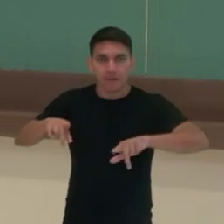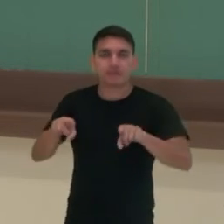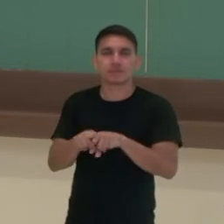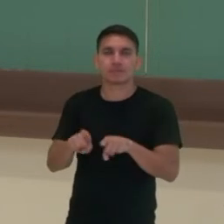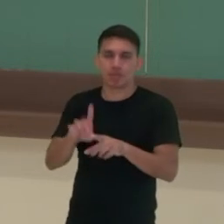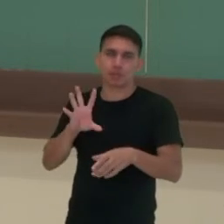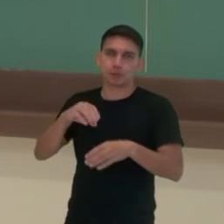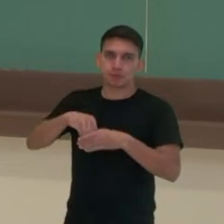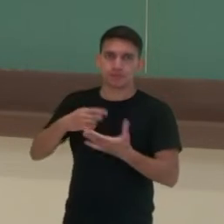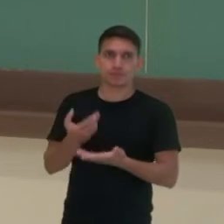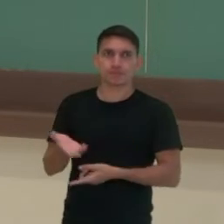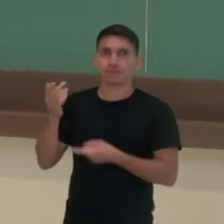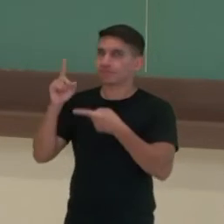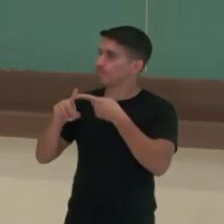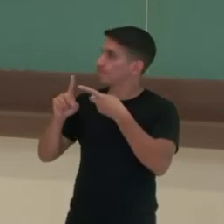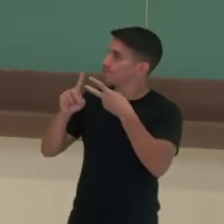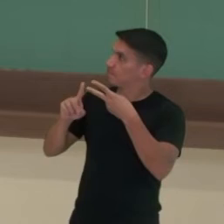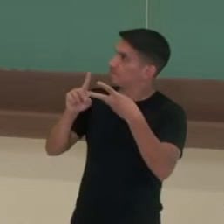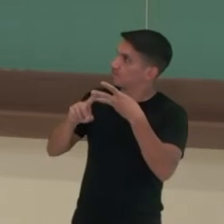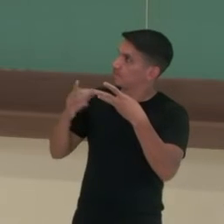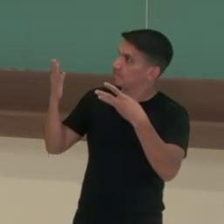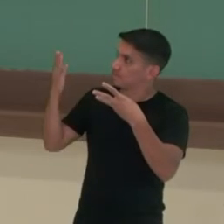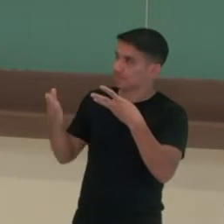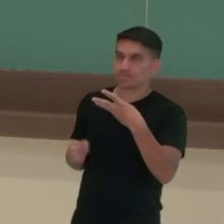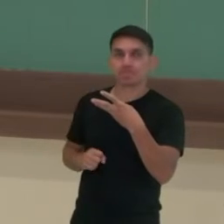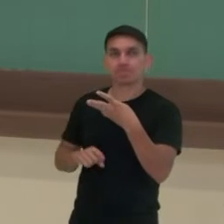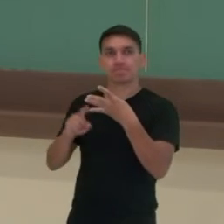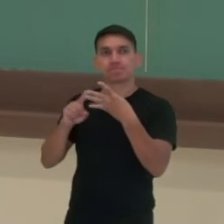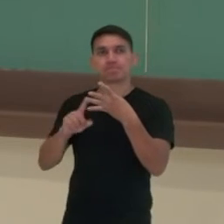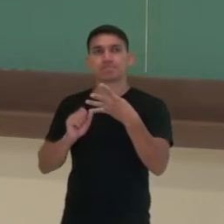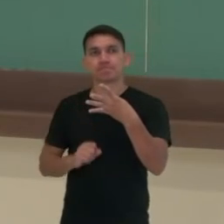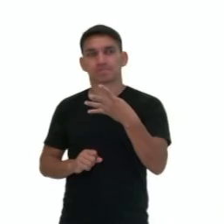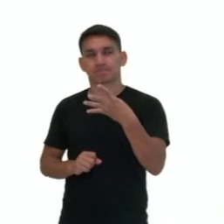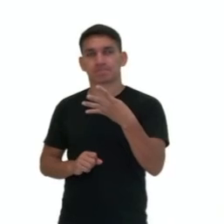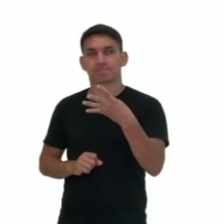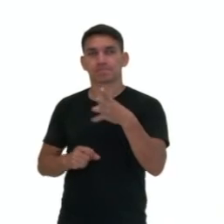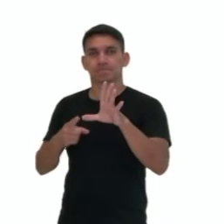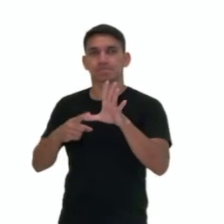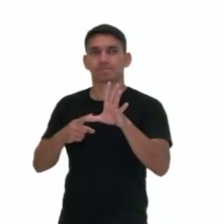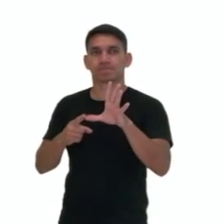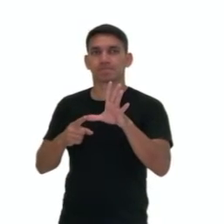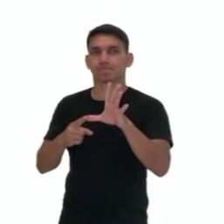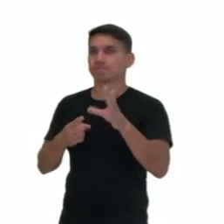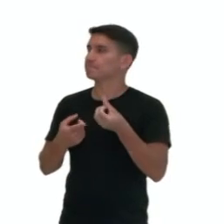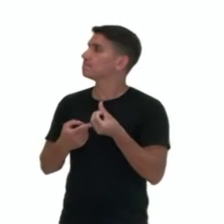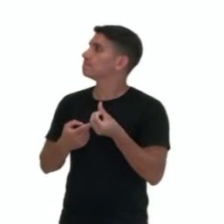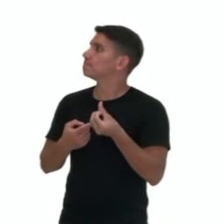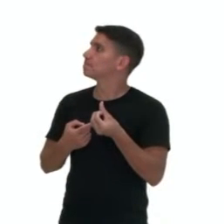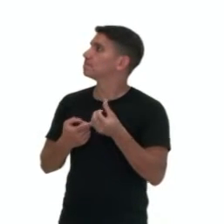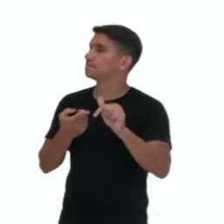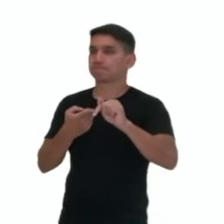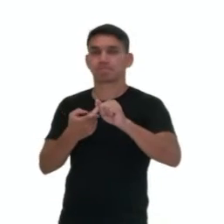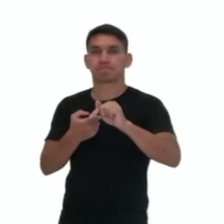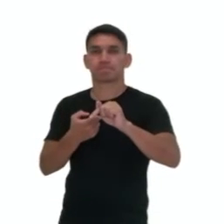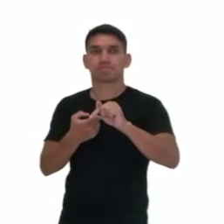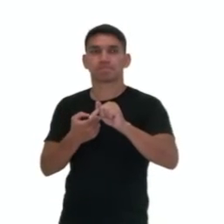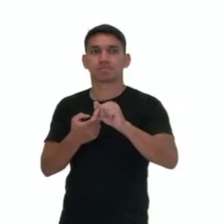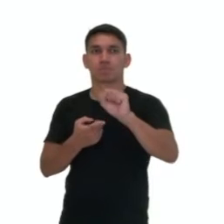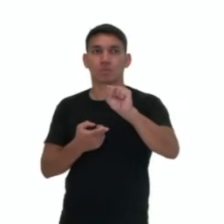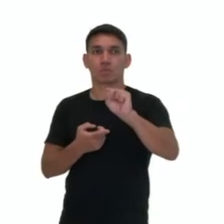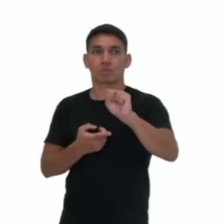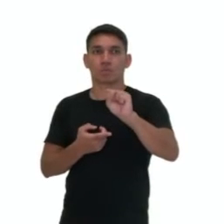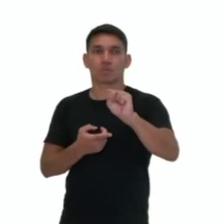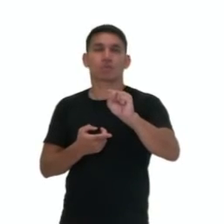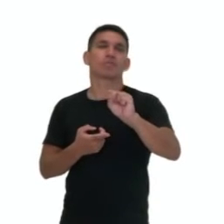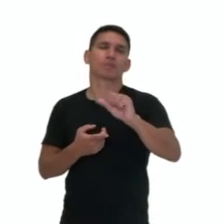CrossFit. Higgs e Rex, kettlebell, corda naval, wall ball, caixas, argolas e também